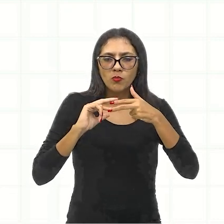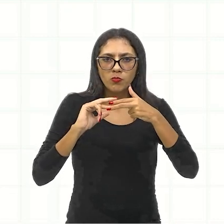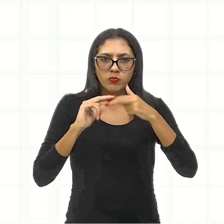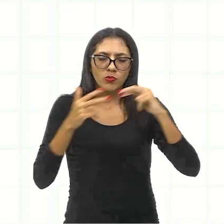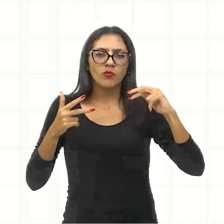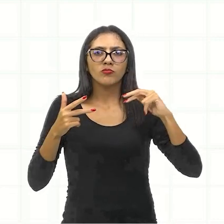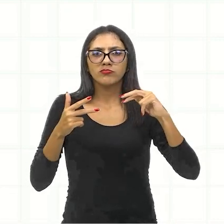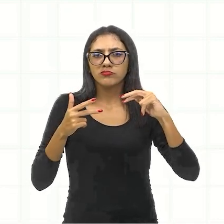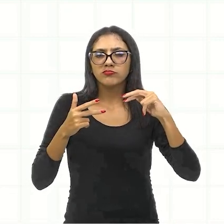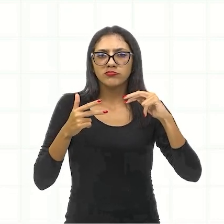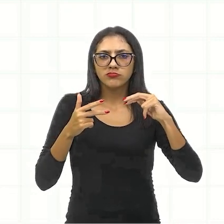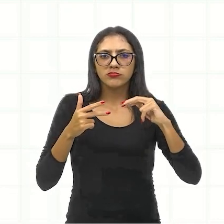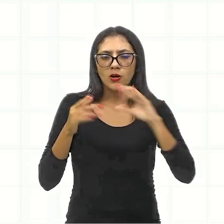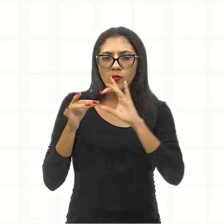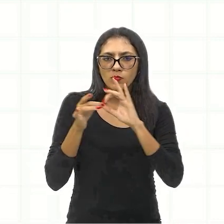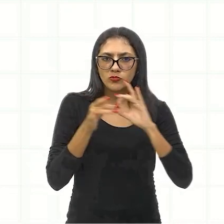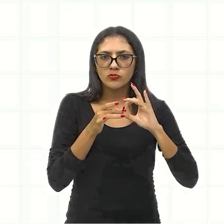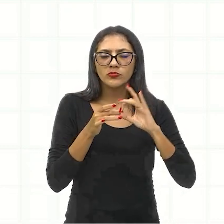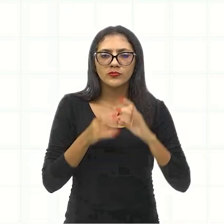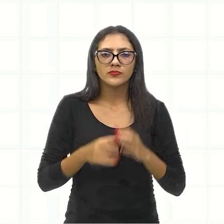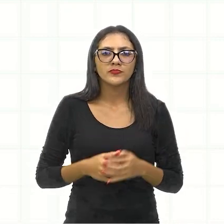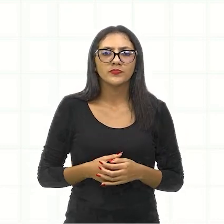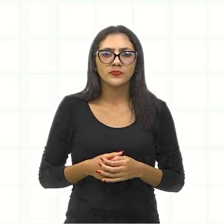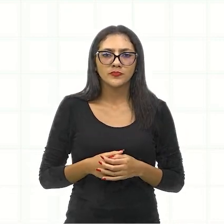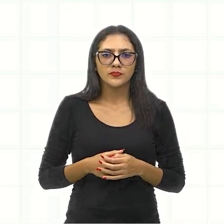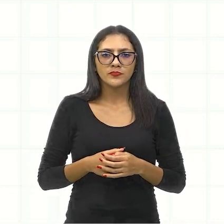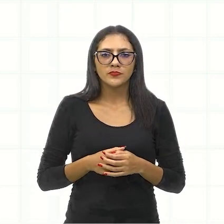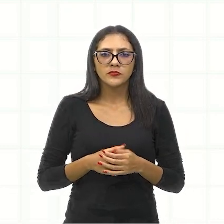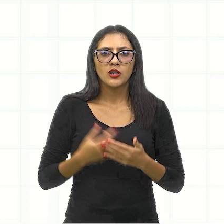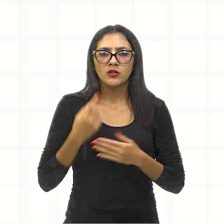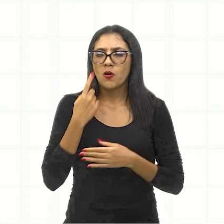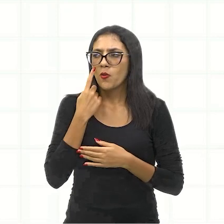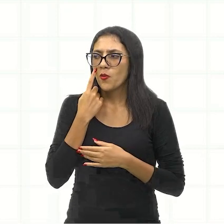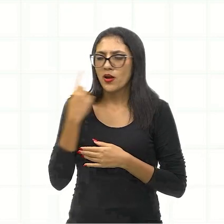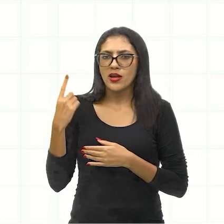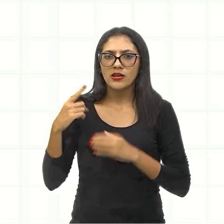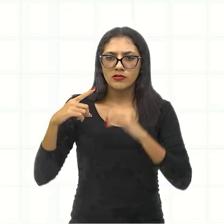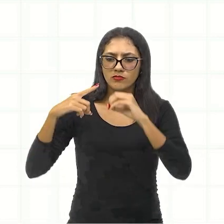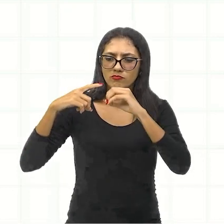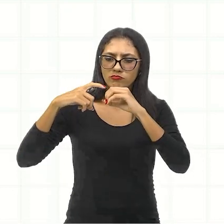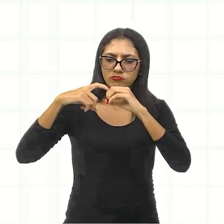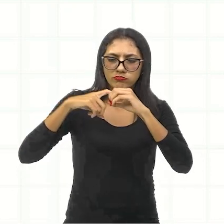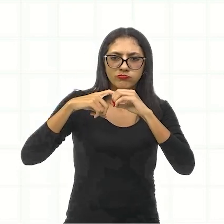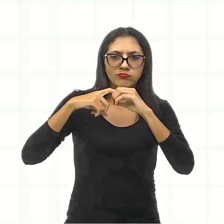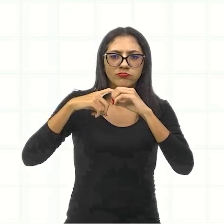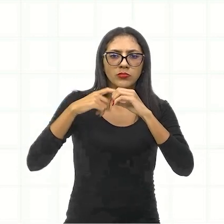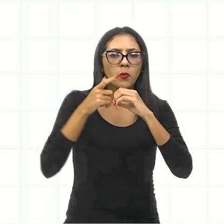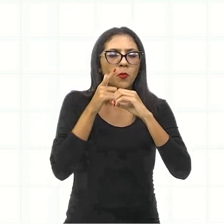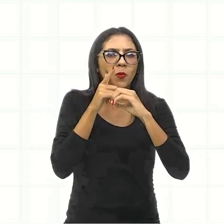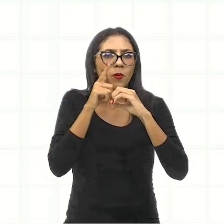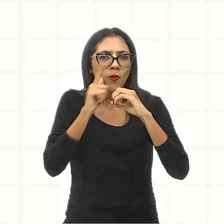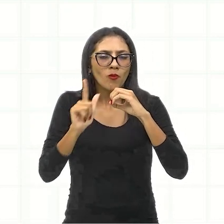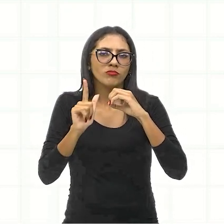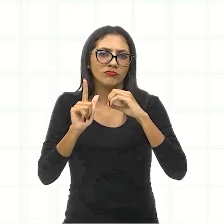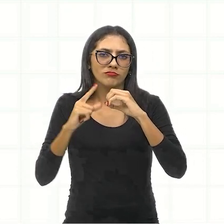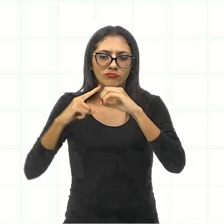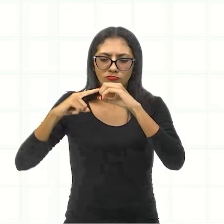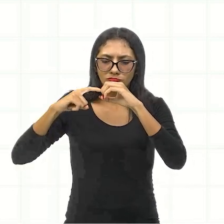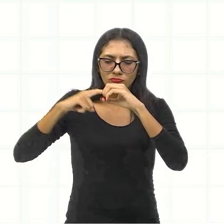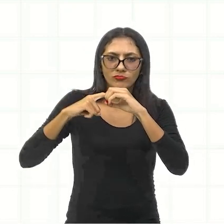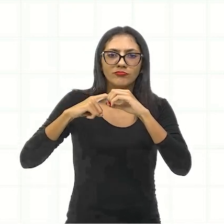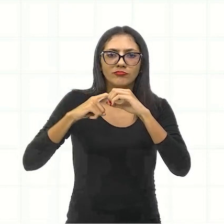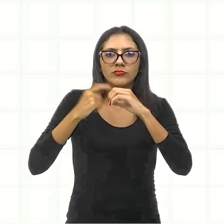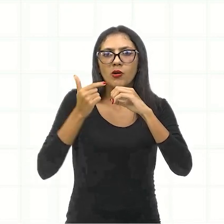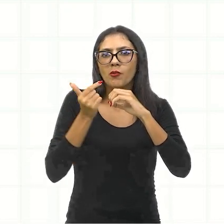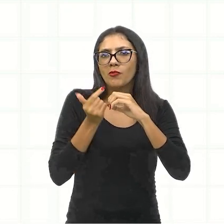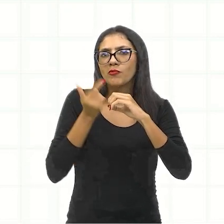da fecundação. Então, a gente tem aqui no nosso esquema que esse aqui, ó, ele conseguiu perfurar essa membrana, né? Então, os outros aí